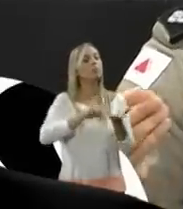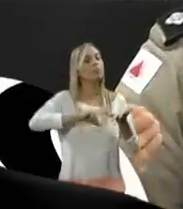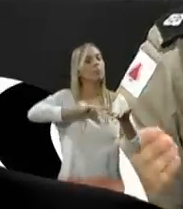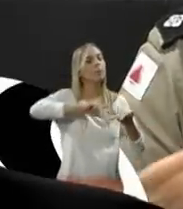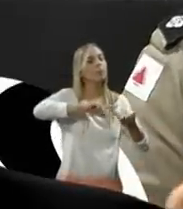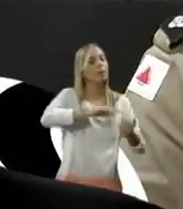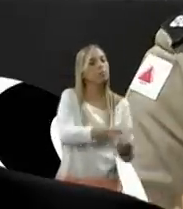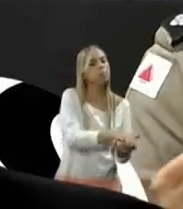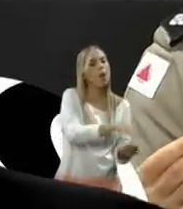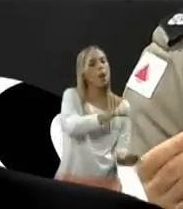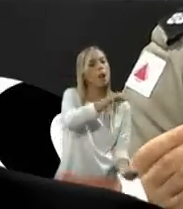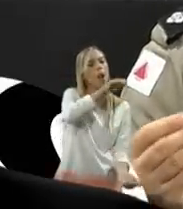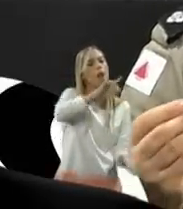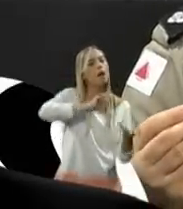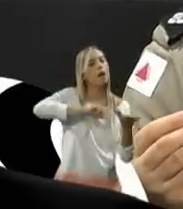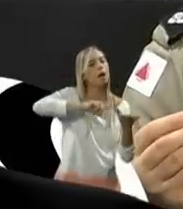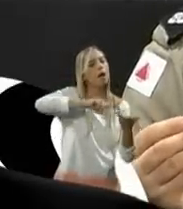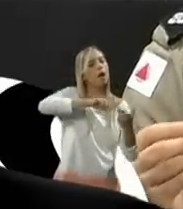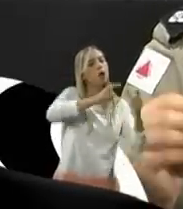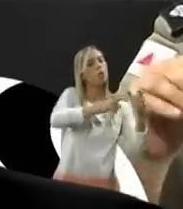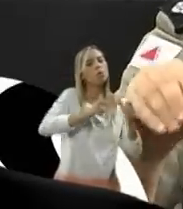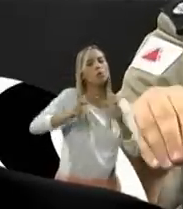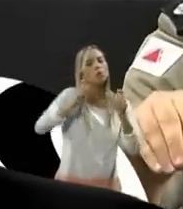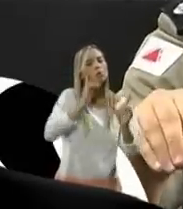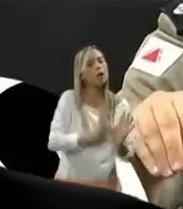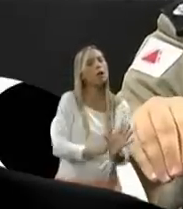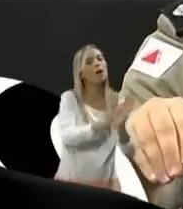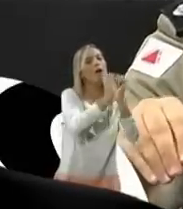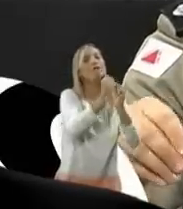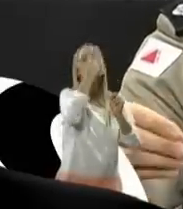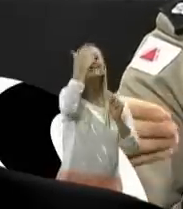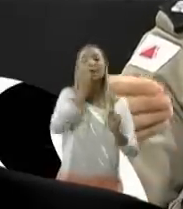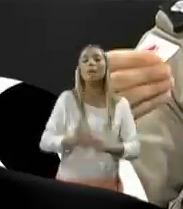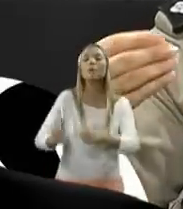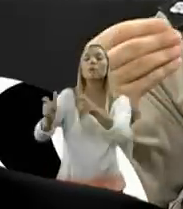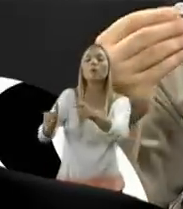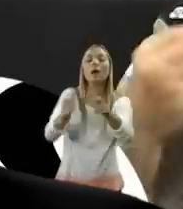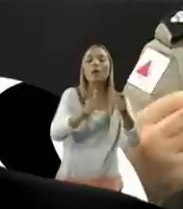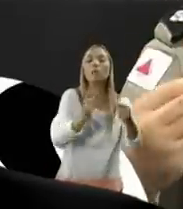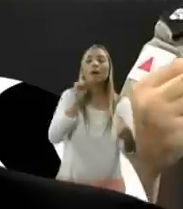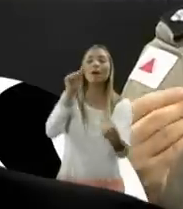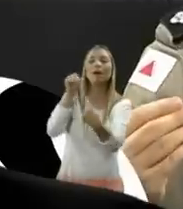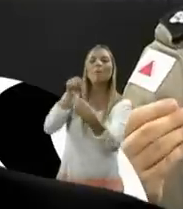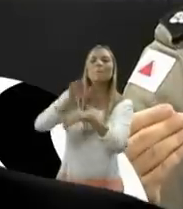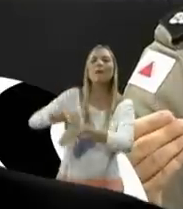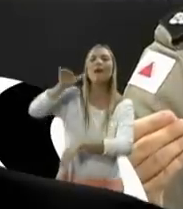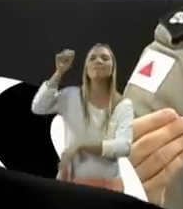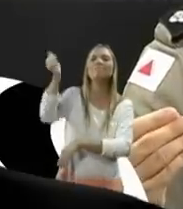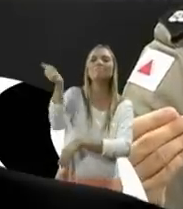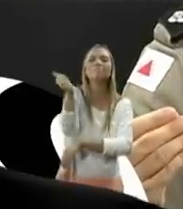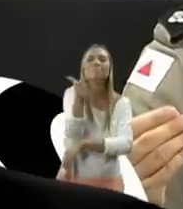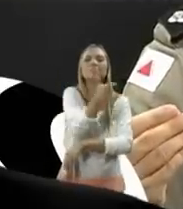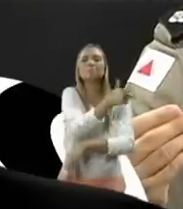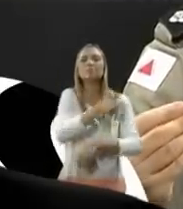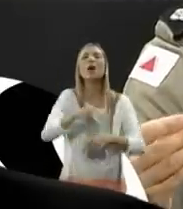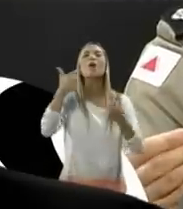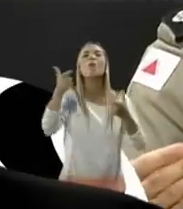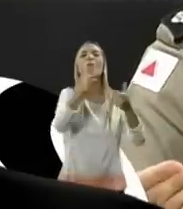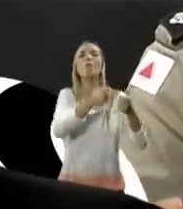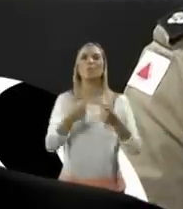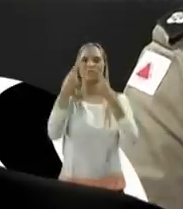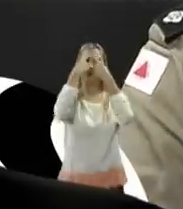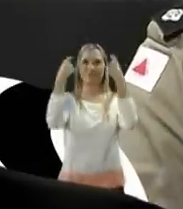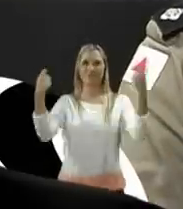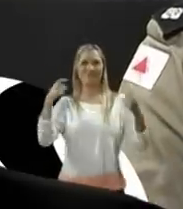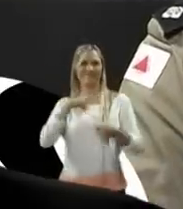e vou fazer o meu planejamento operacional em cima daqueles pontos que me indicam serem mais